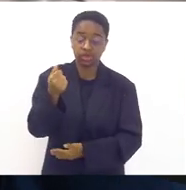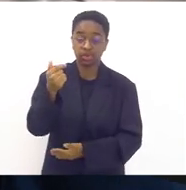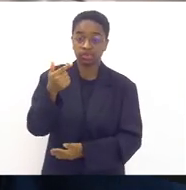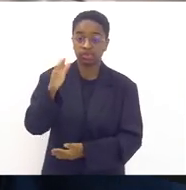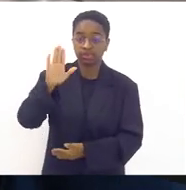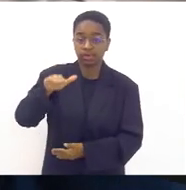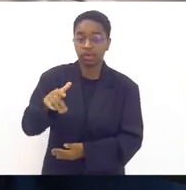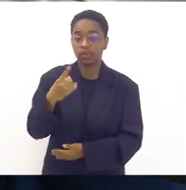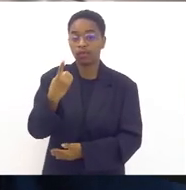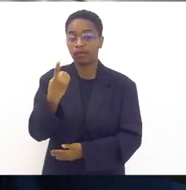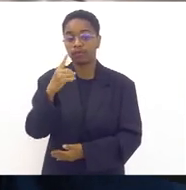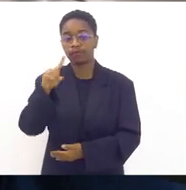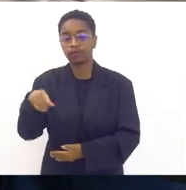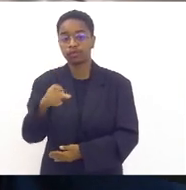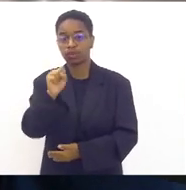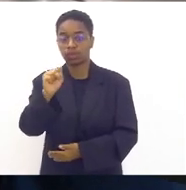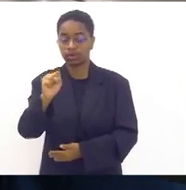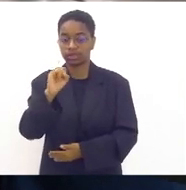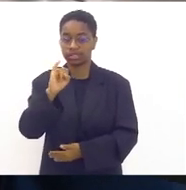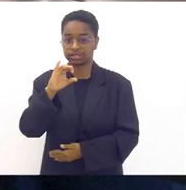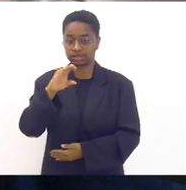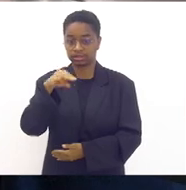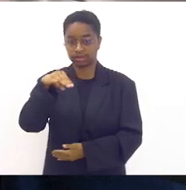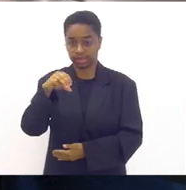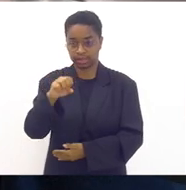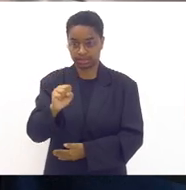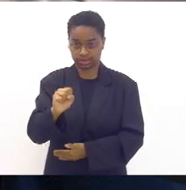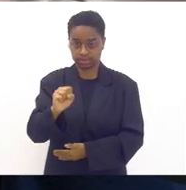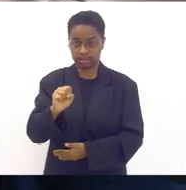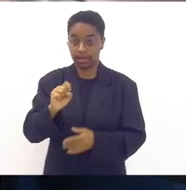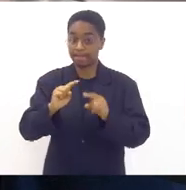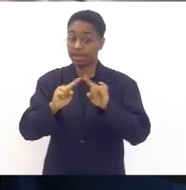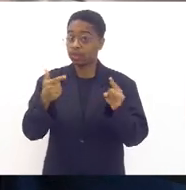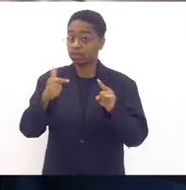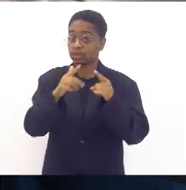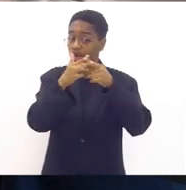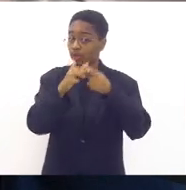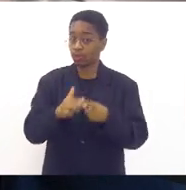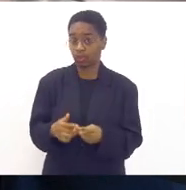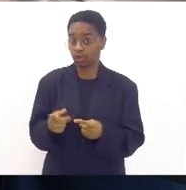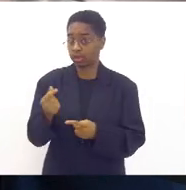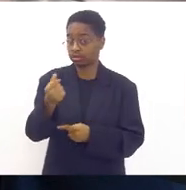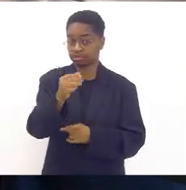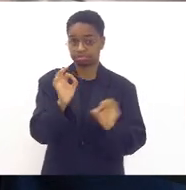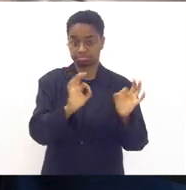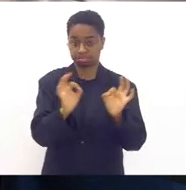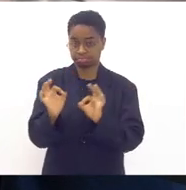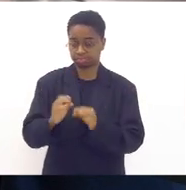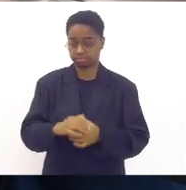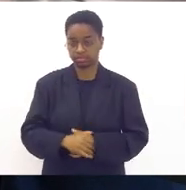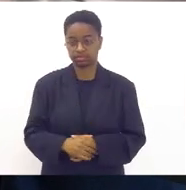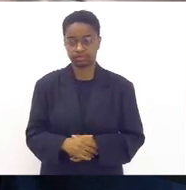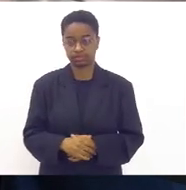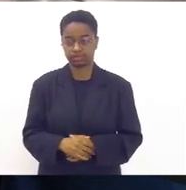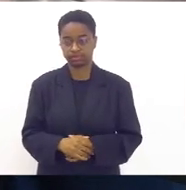de ICMS de queda, sem correção monetária. Sem correção monetária.